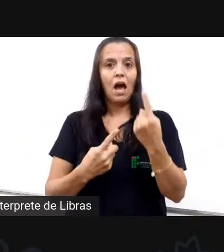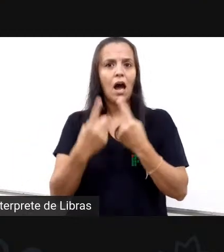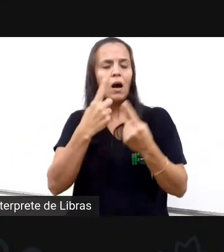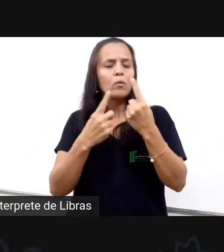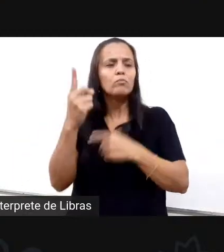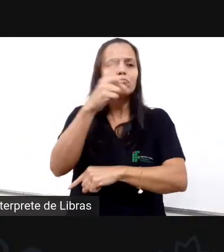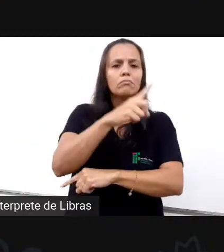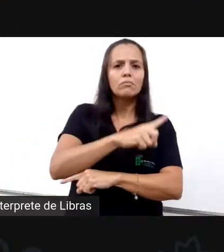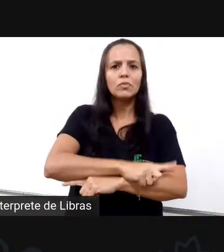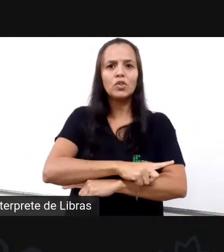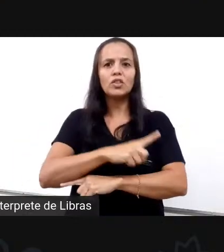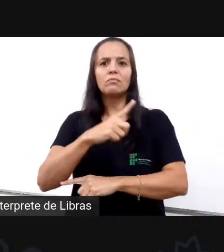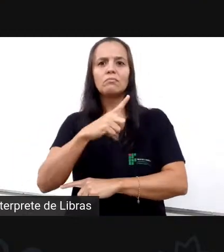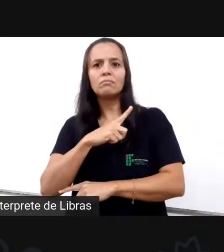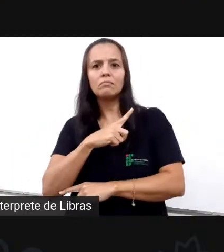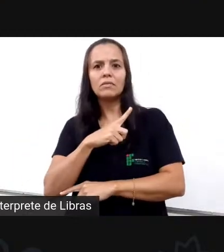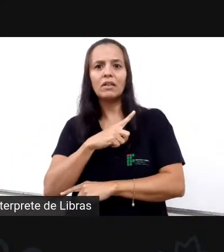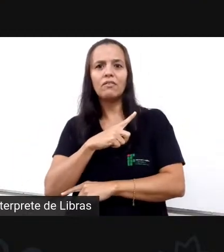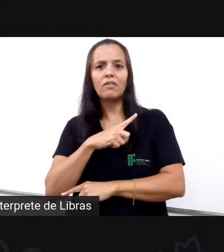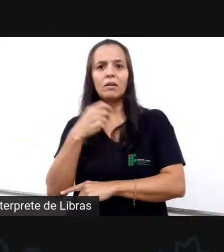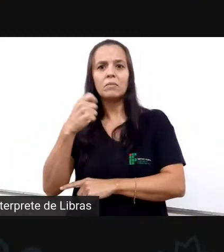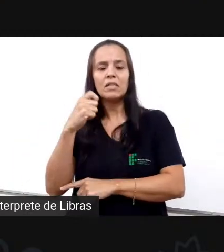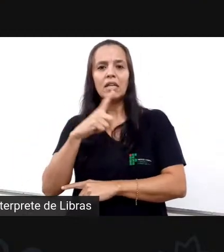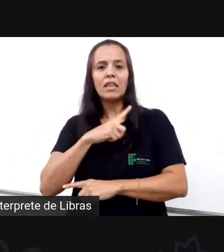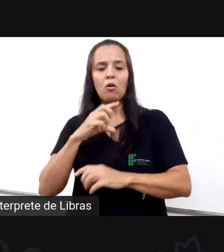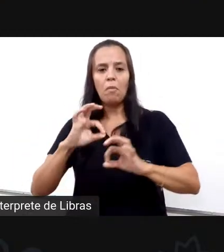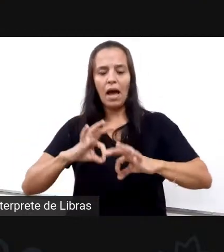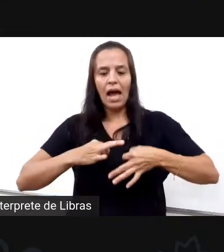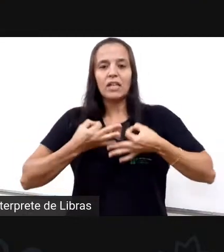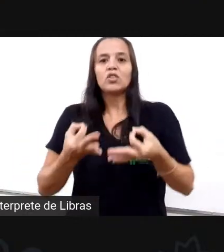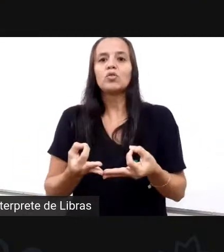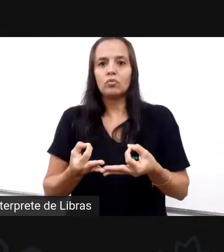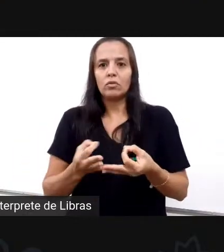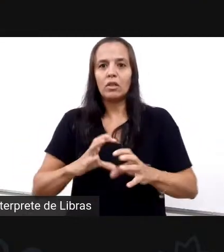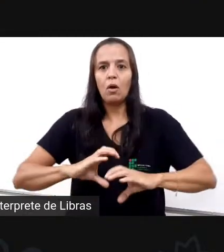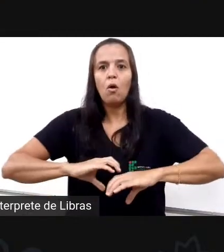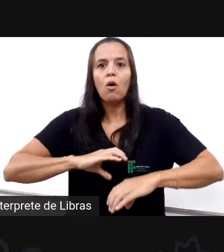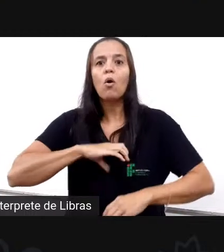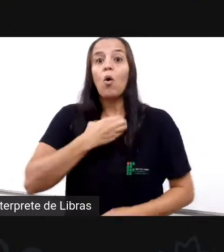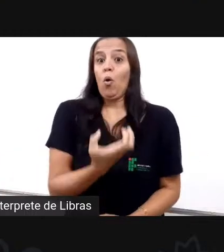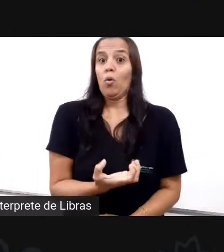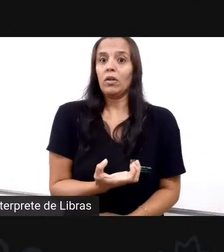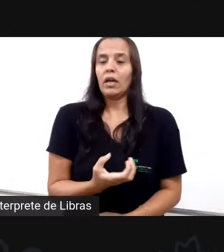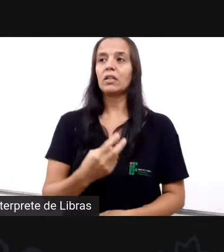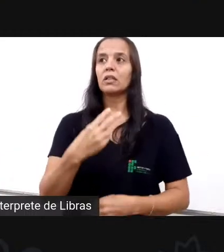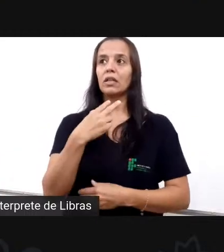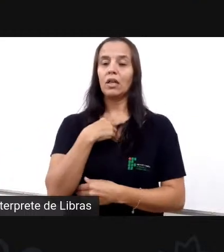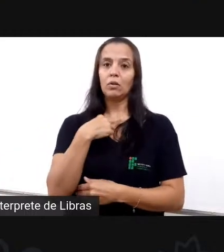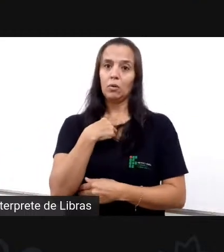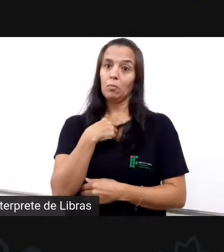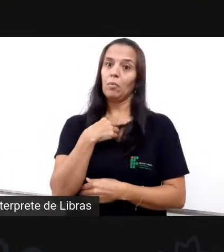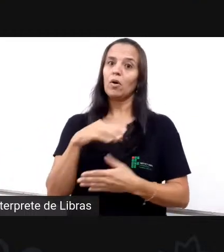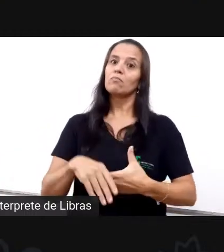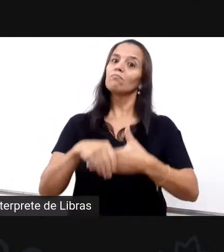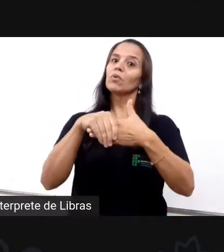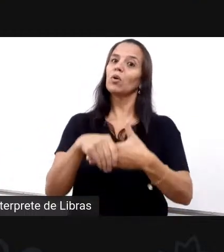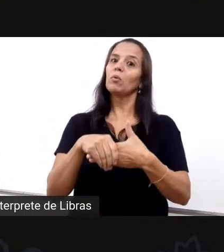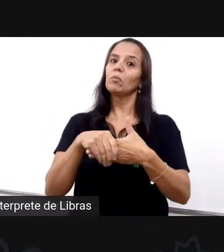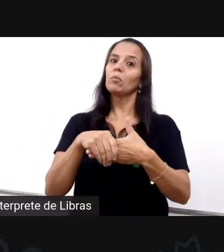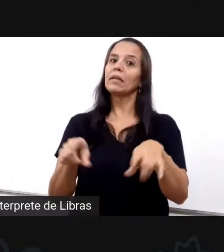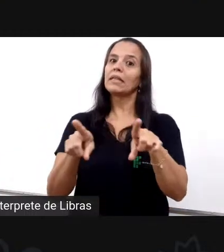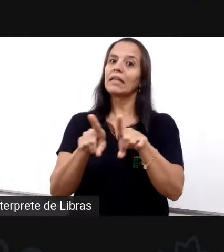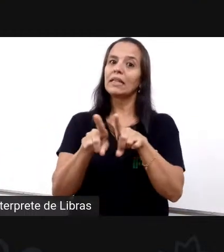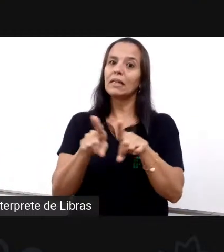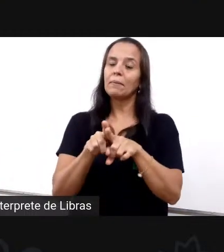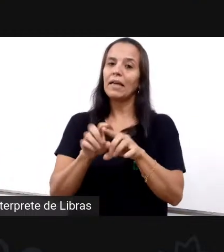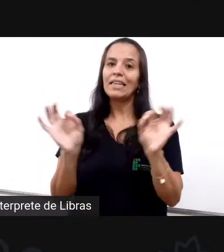dia, teve que tomar uma atitude de coragem. E não posso deixar de complementar que